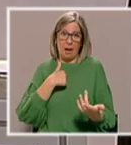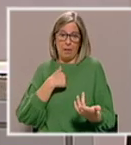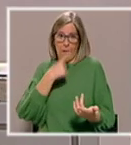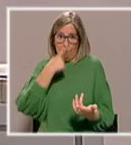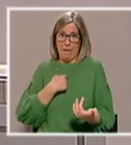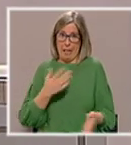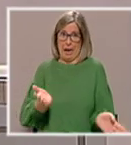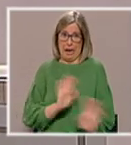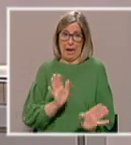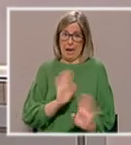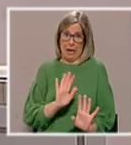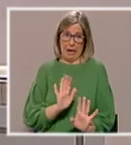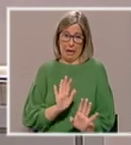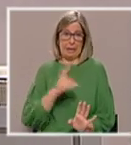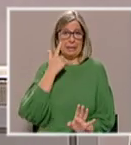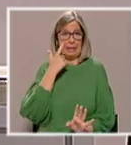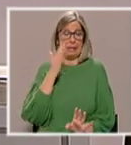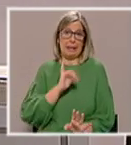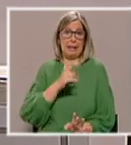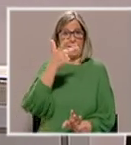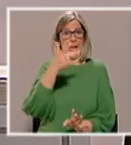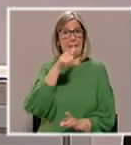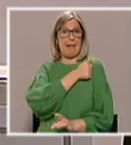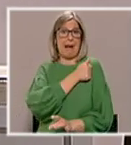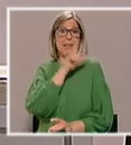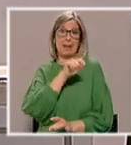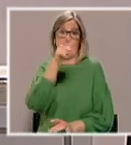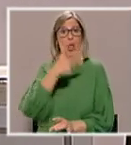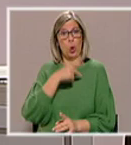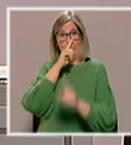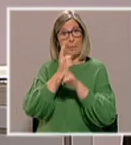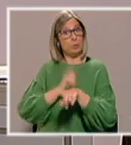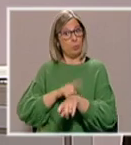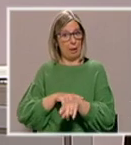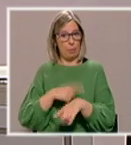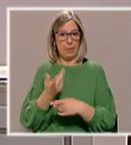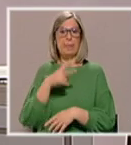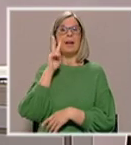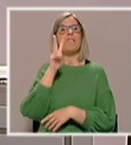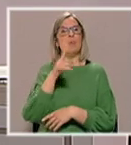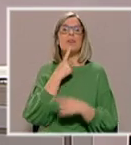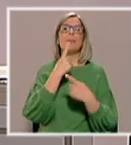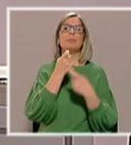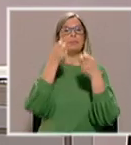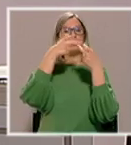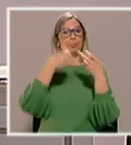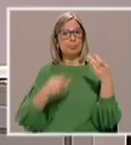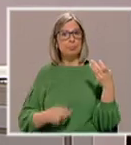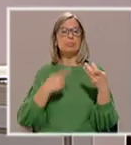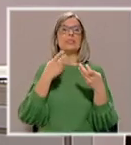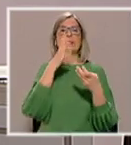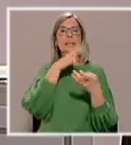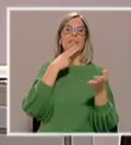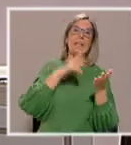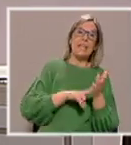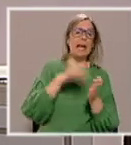casa tentarem perceber e responder ao mesmo tempo do que eu. Então é assim, vamos classificar estas afirmações também como verdadeiras e falsas, mas